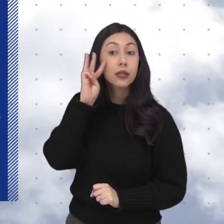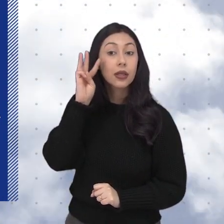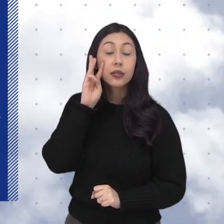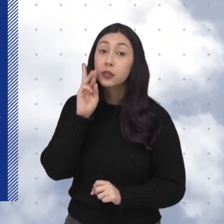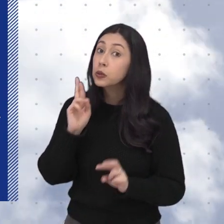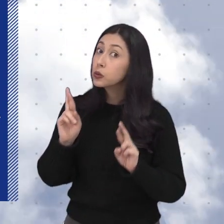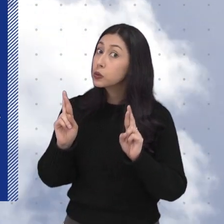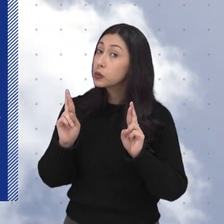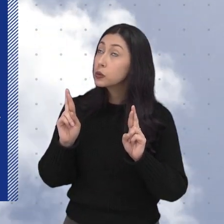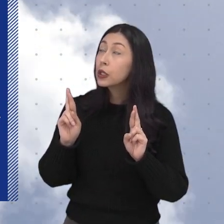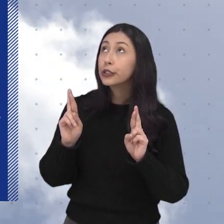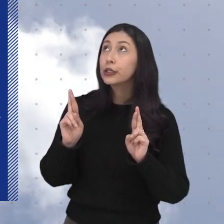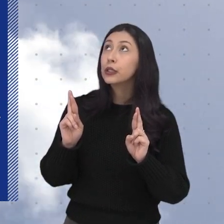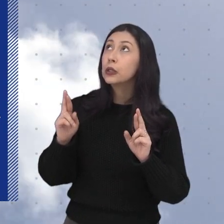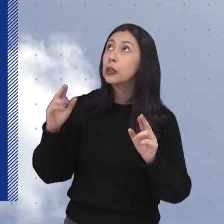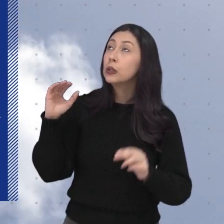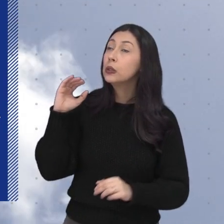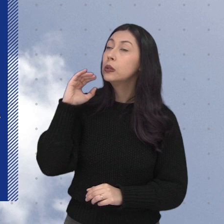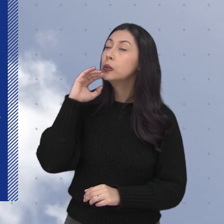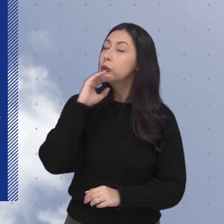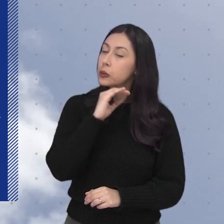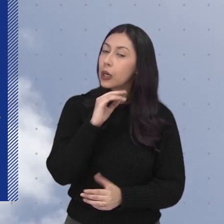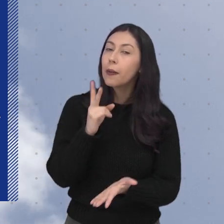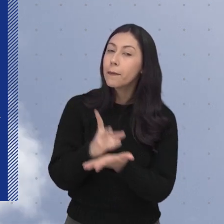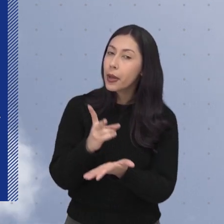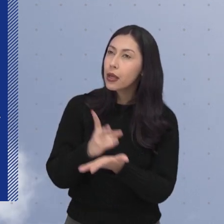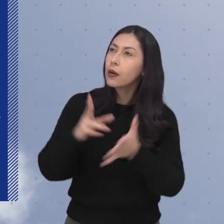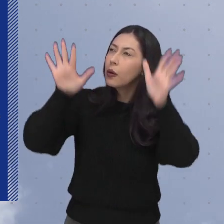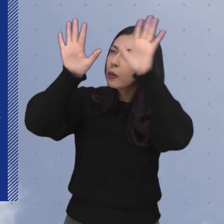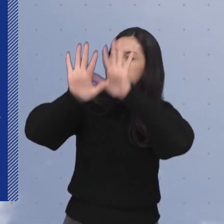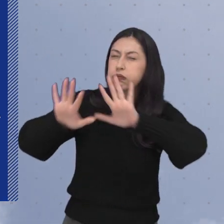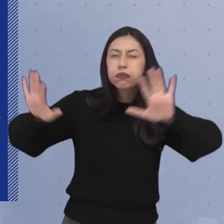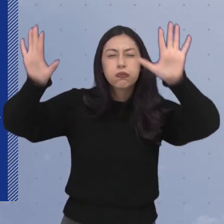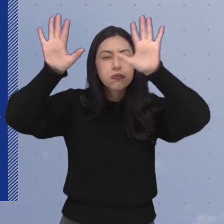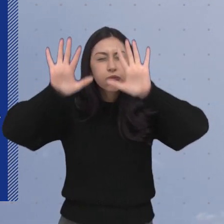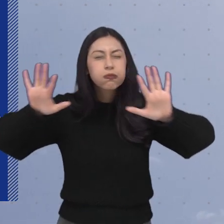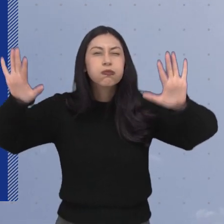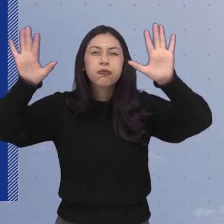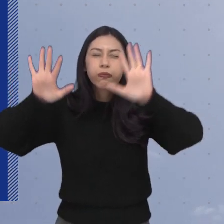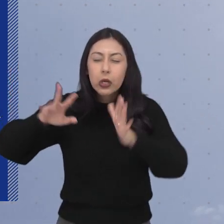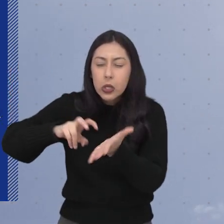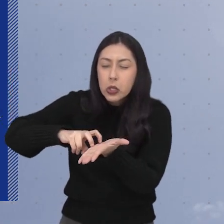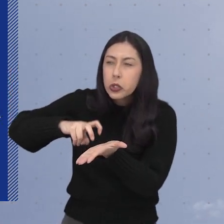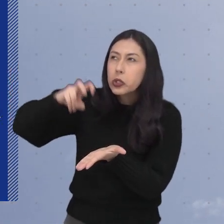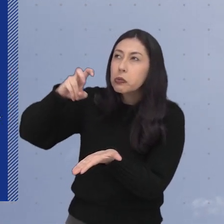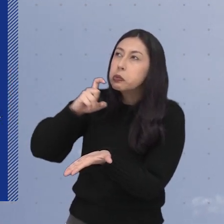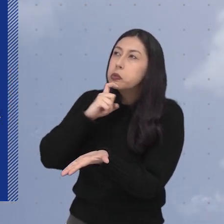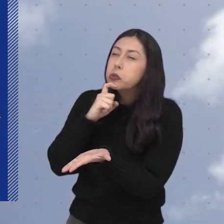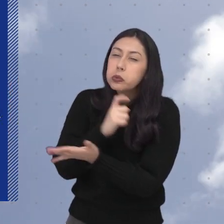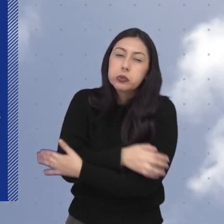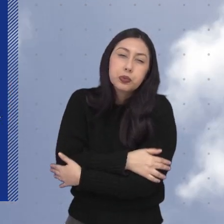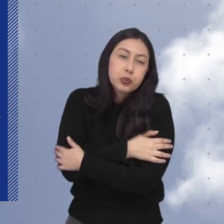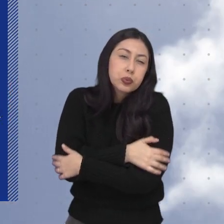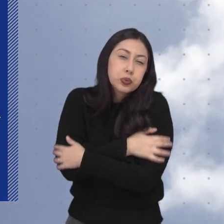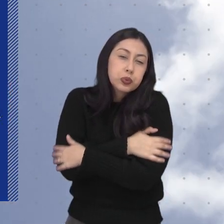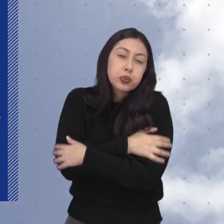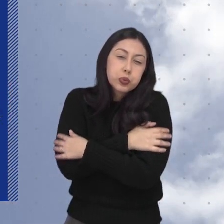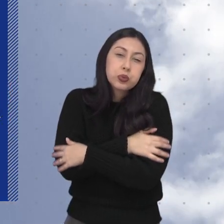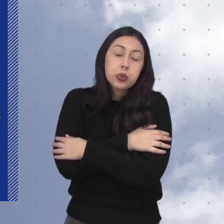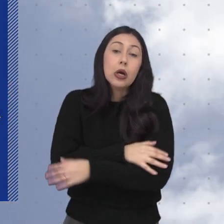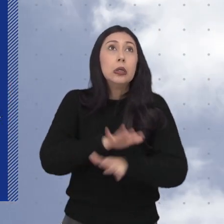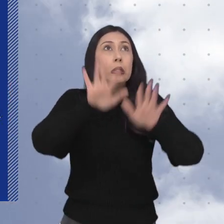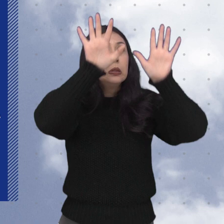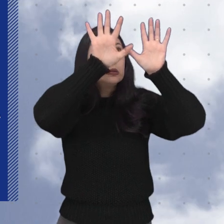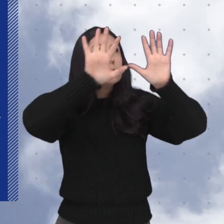a expectativa é de um dia mais quente, apesar da neblina e muito frio durante as primeiras horas do dia e nuvens que aumentam